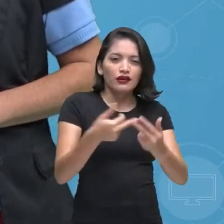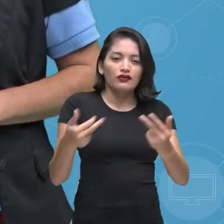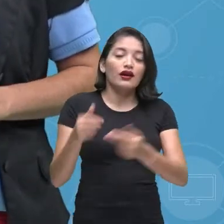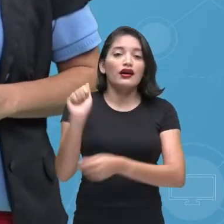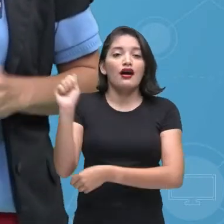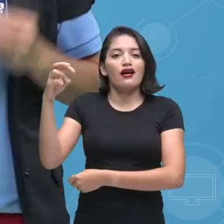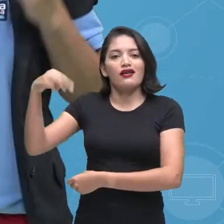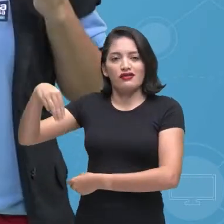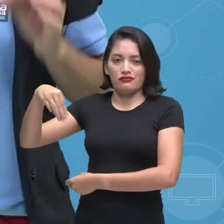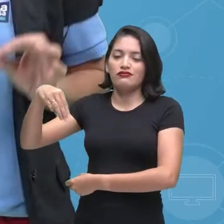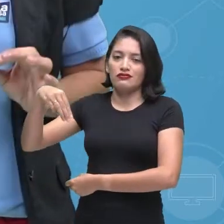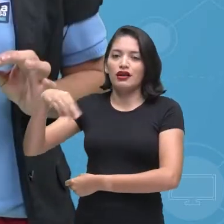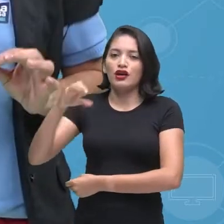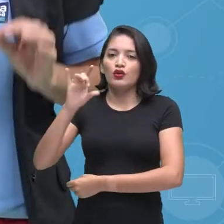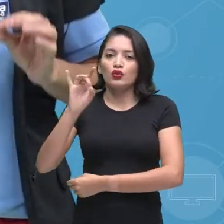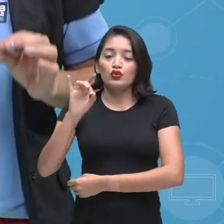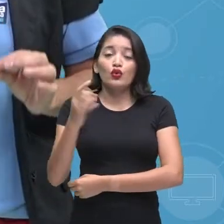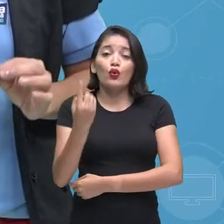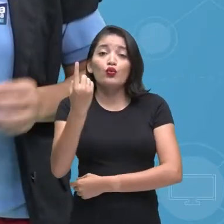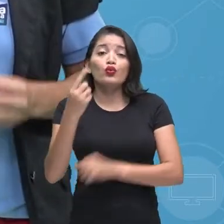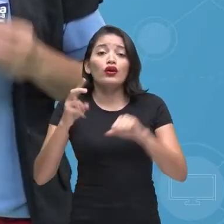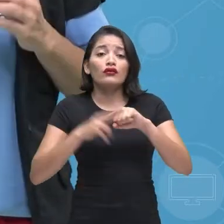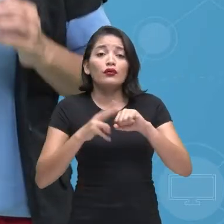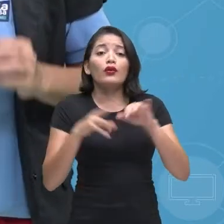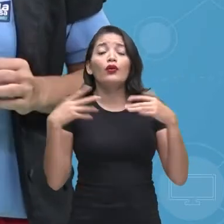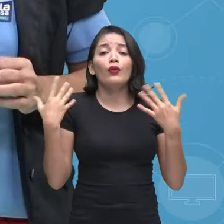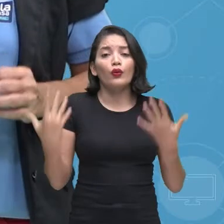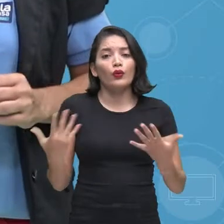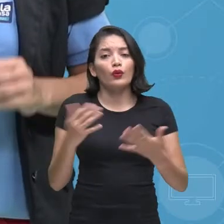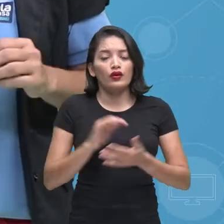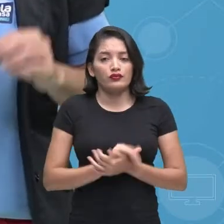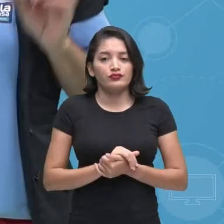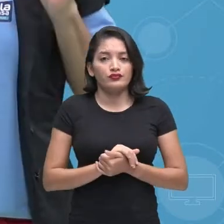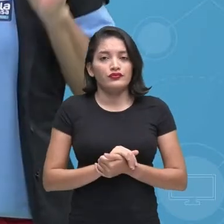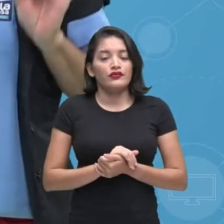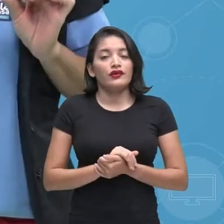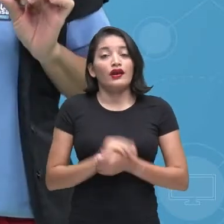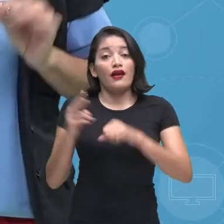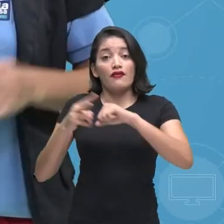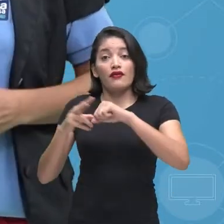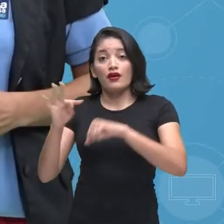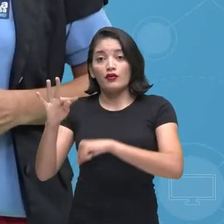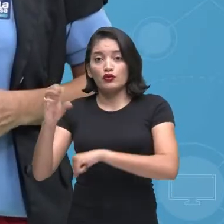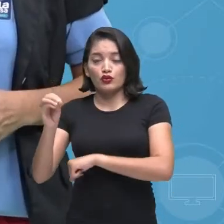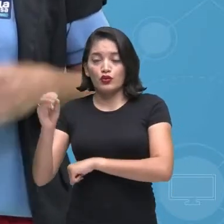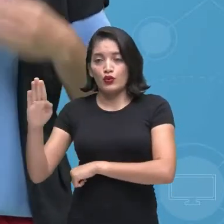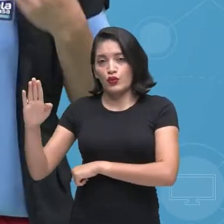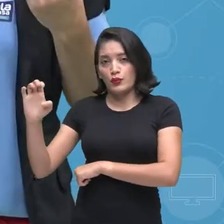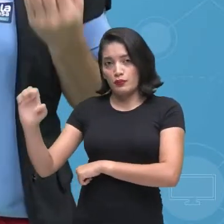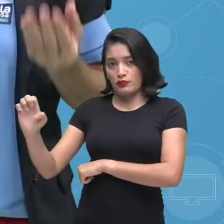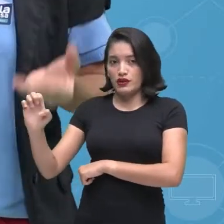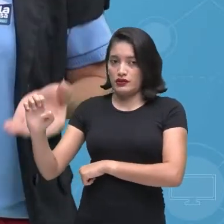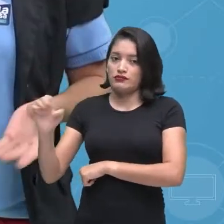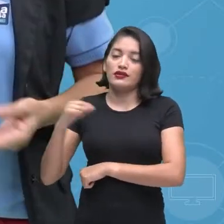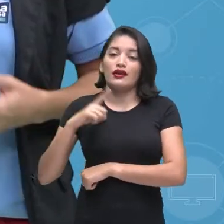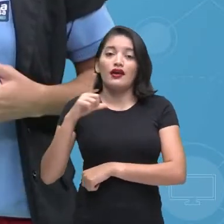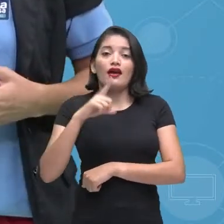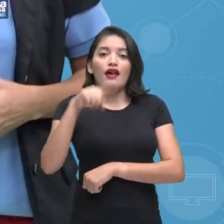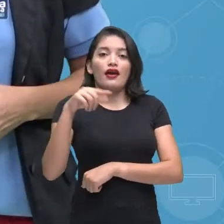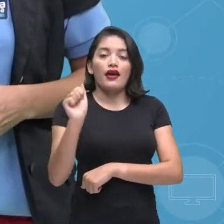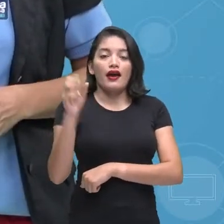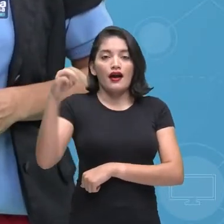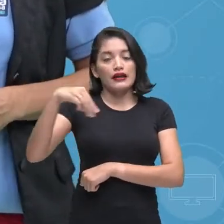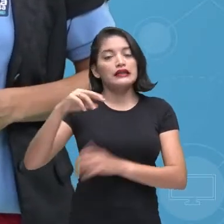minha somente um corpo Qual é esse for o verbo to be na forma certo que significa